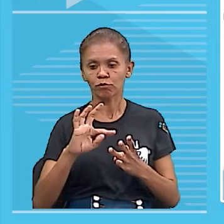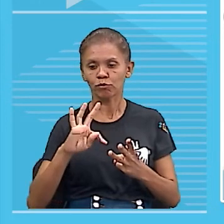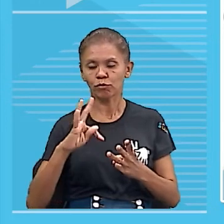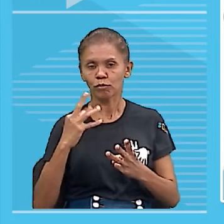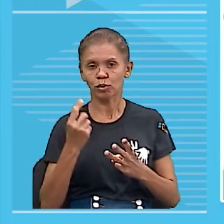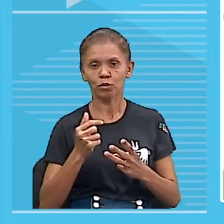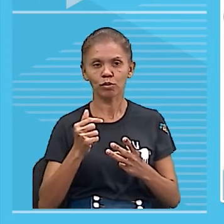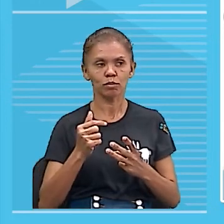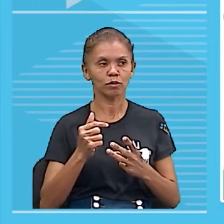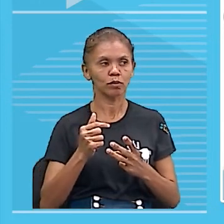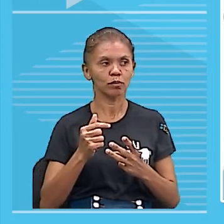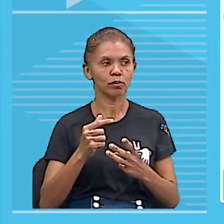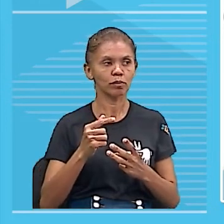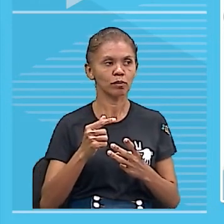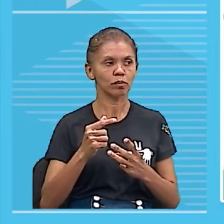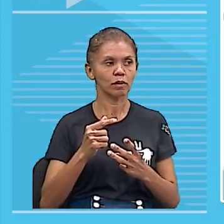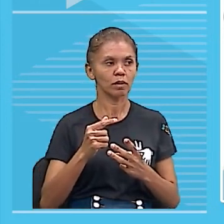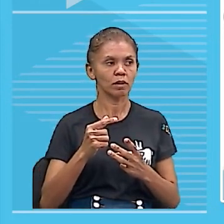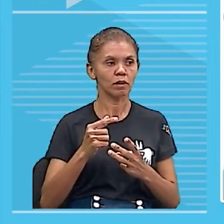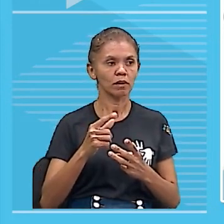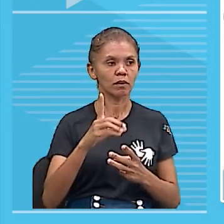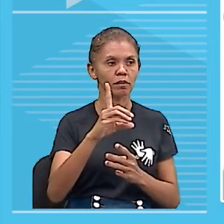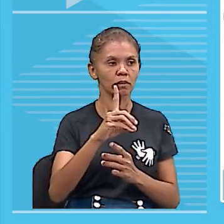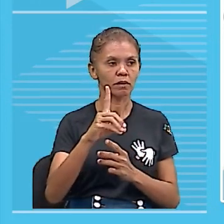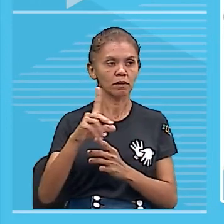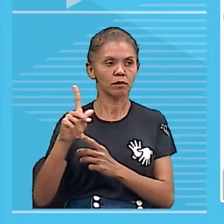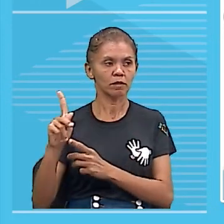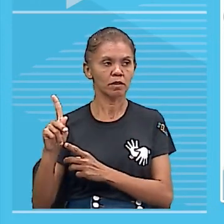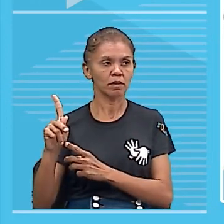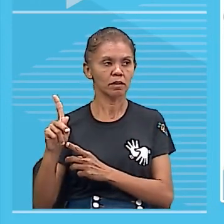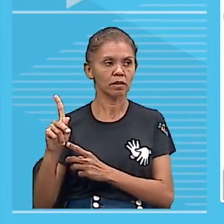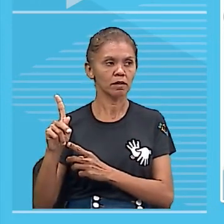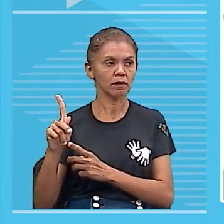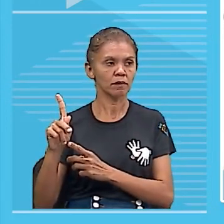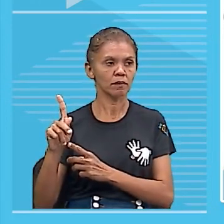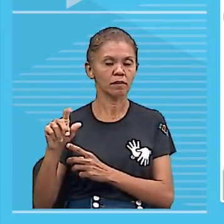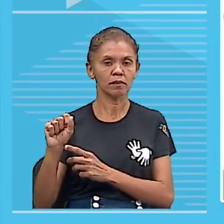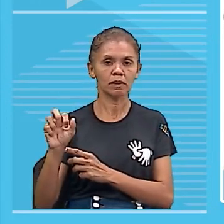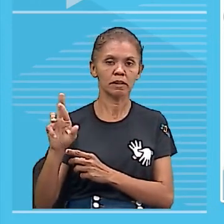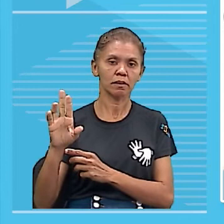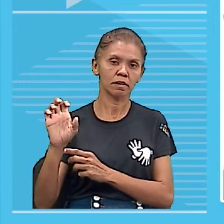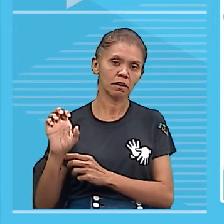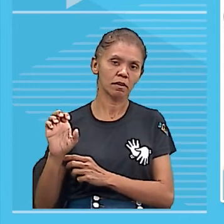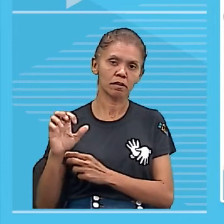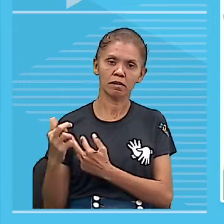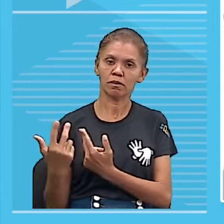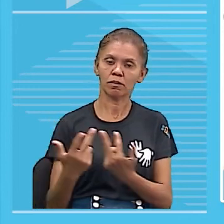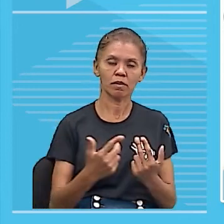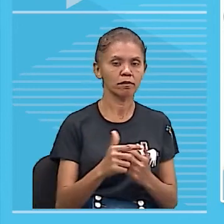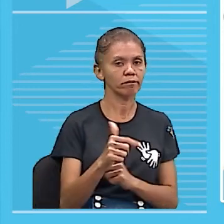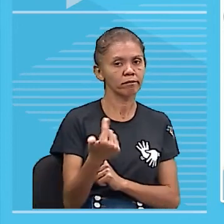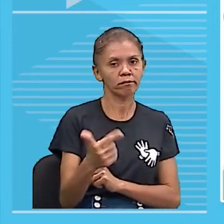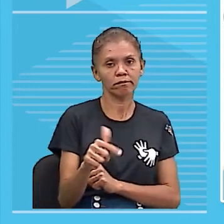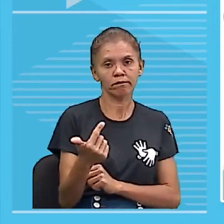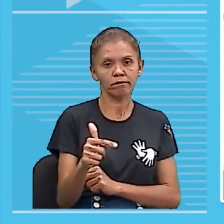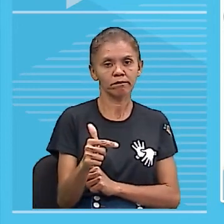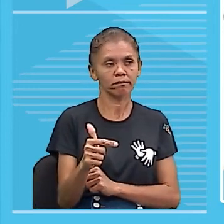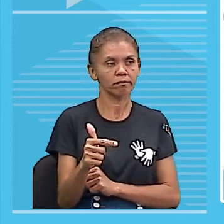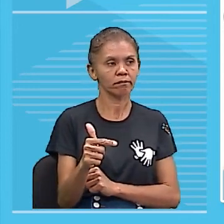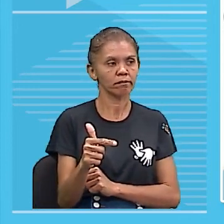diferença de potencial ab se insere Eu já não tenho a mesma coisa